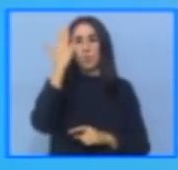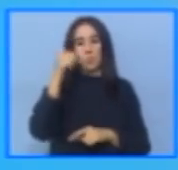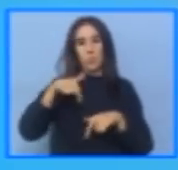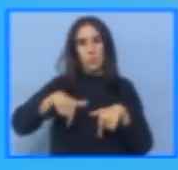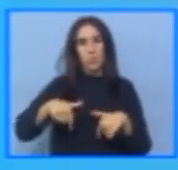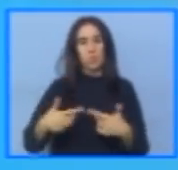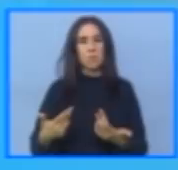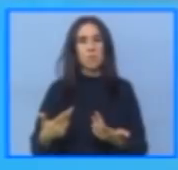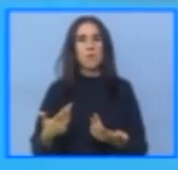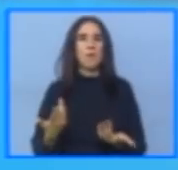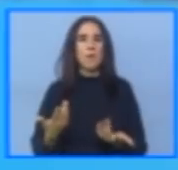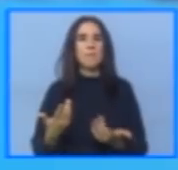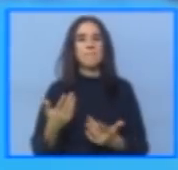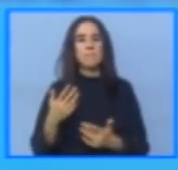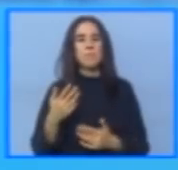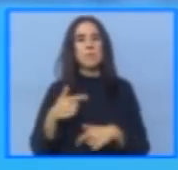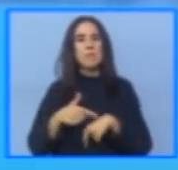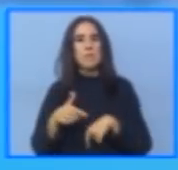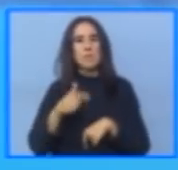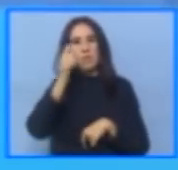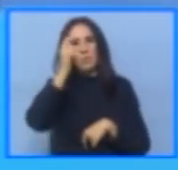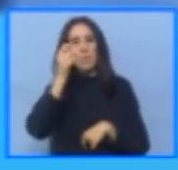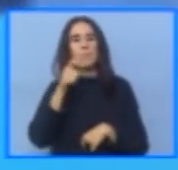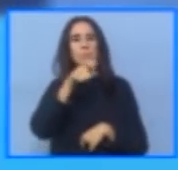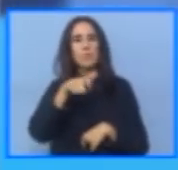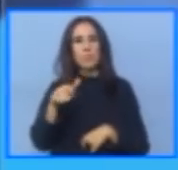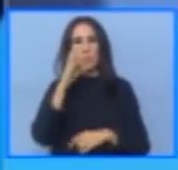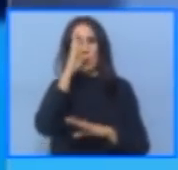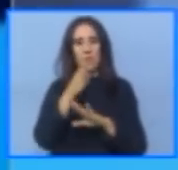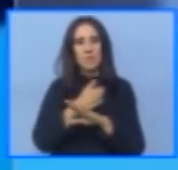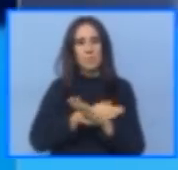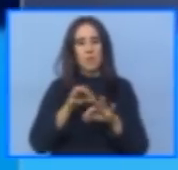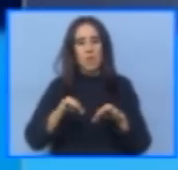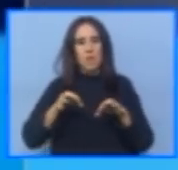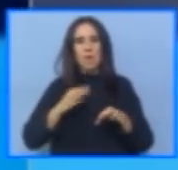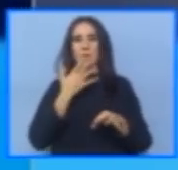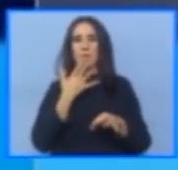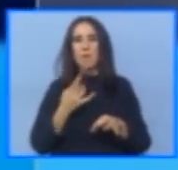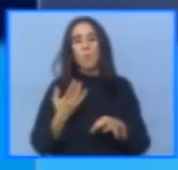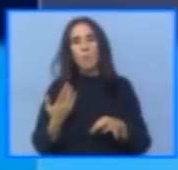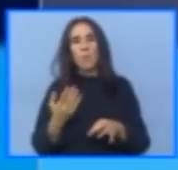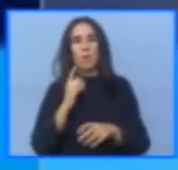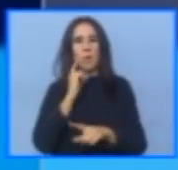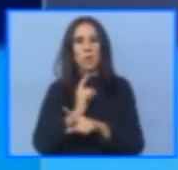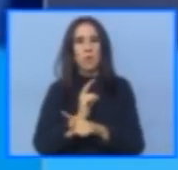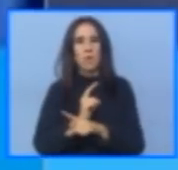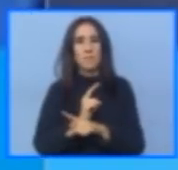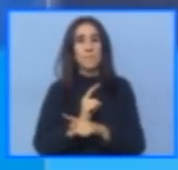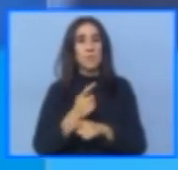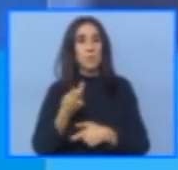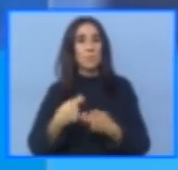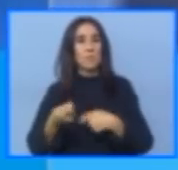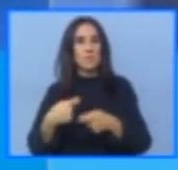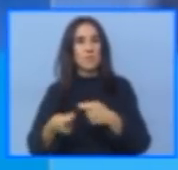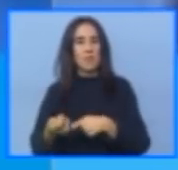hoje é respeitar os tempos, porque as pessoas antecipam o Natal, ou, enfim, pelo menos do ponto de vista